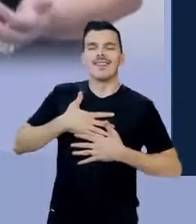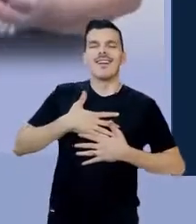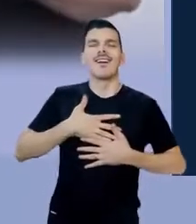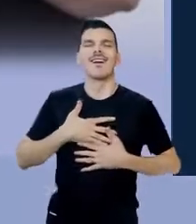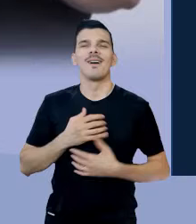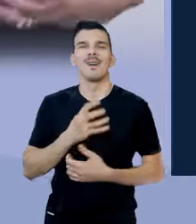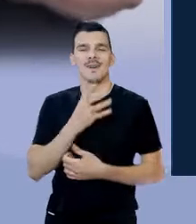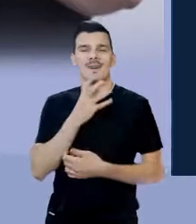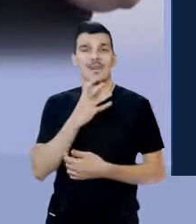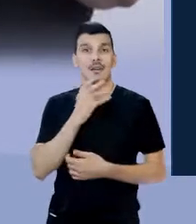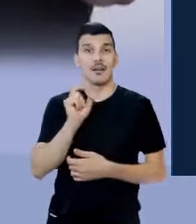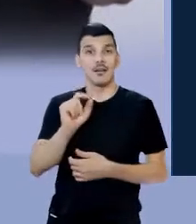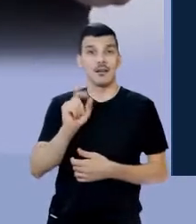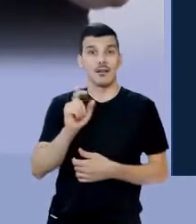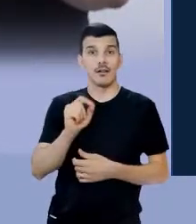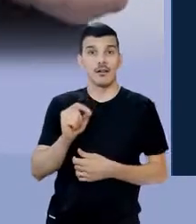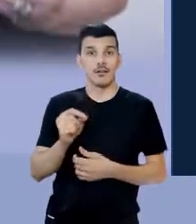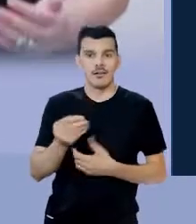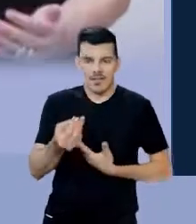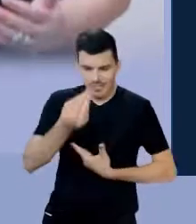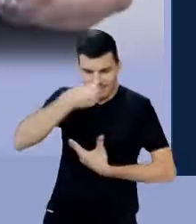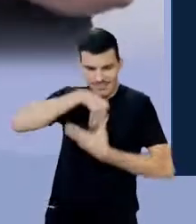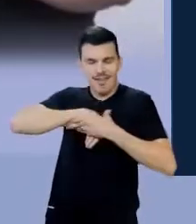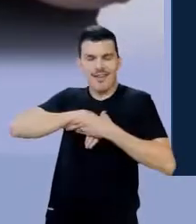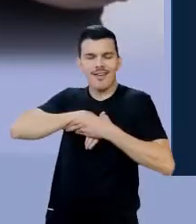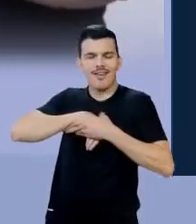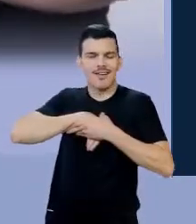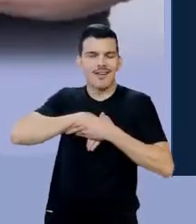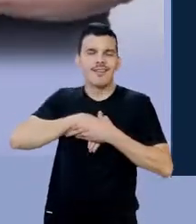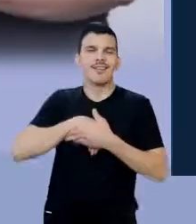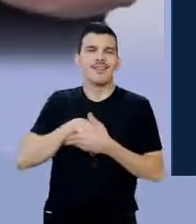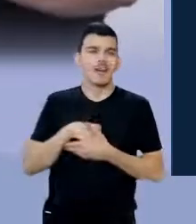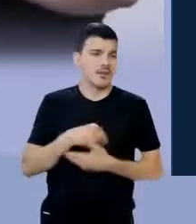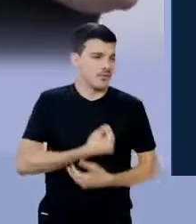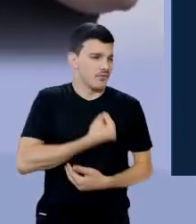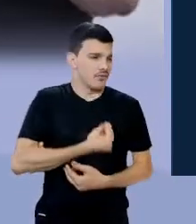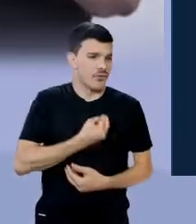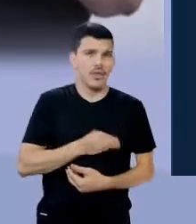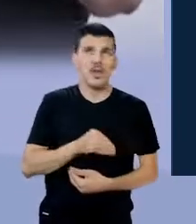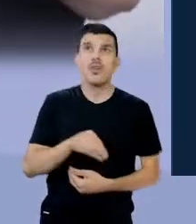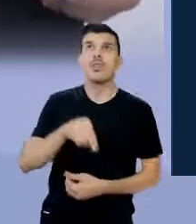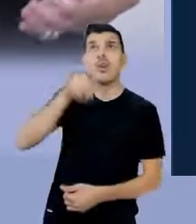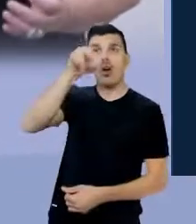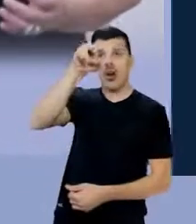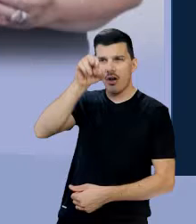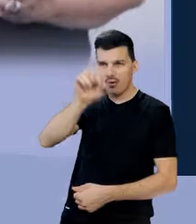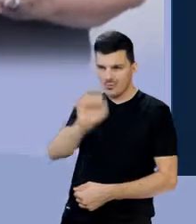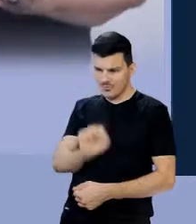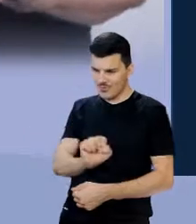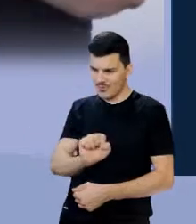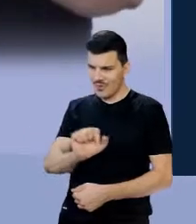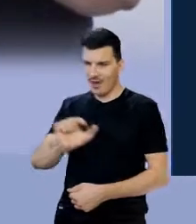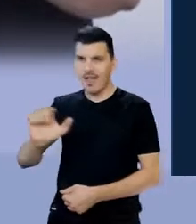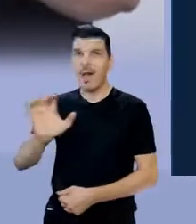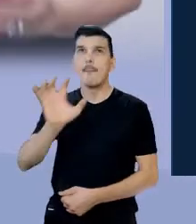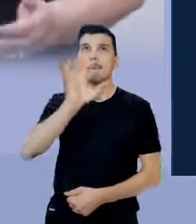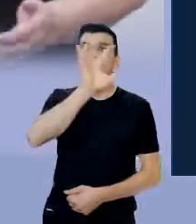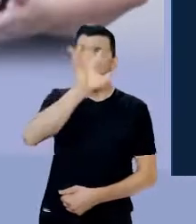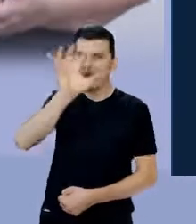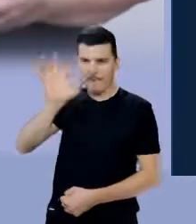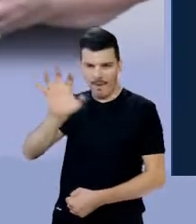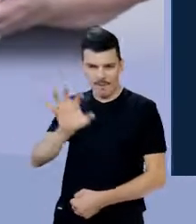conhecer acerca do homem que habita o Nordeste, que habita o Sul,